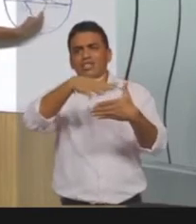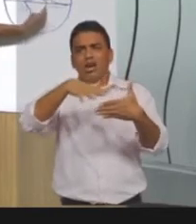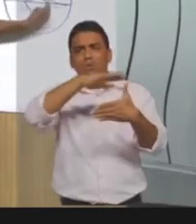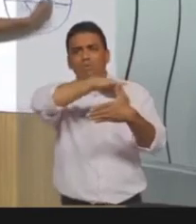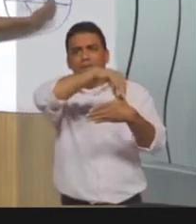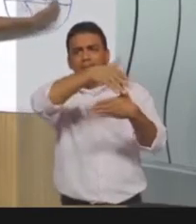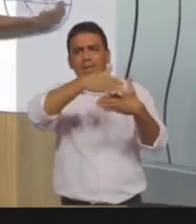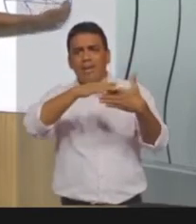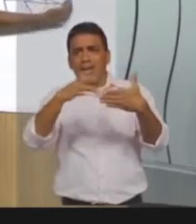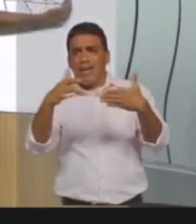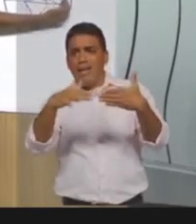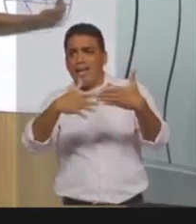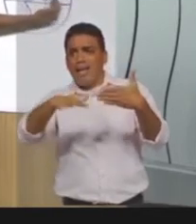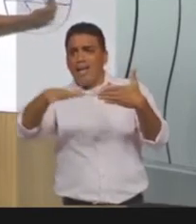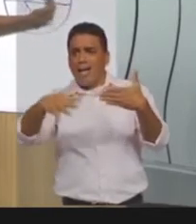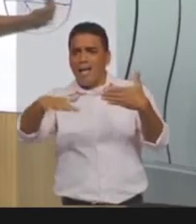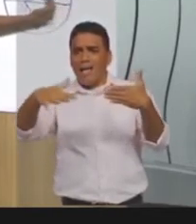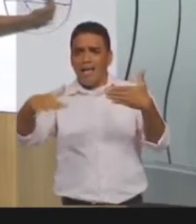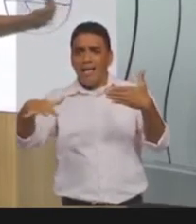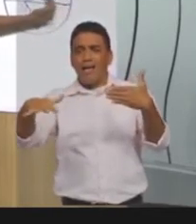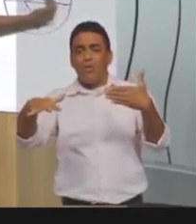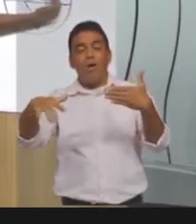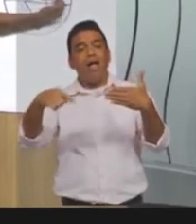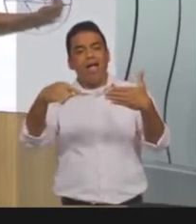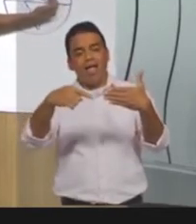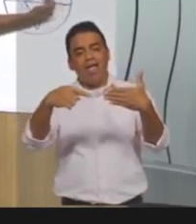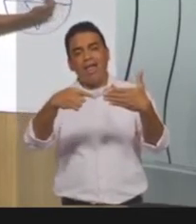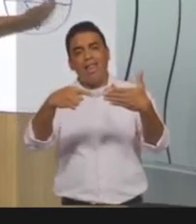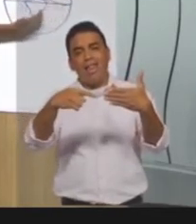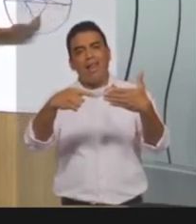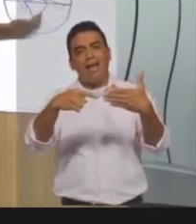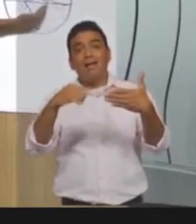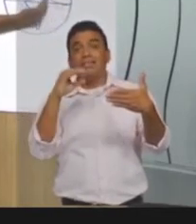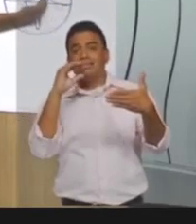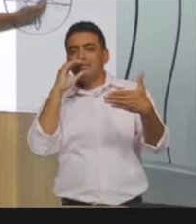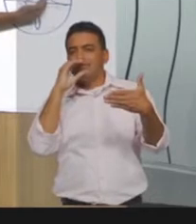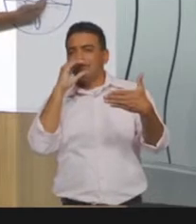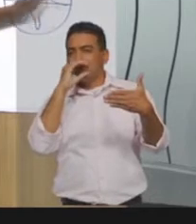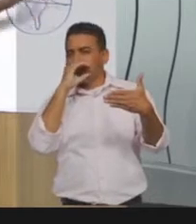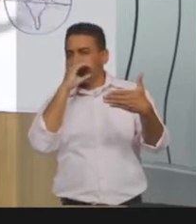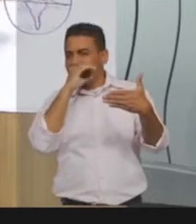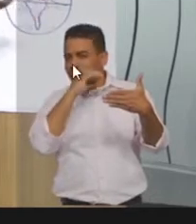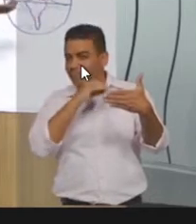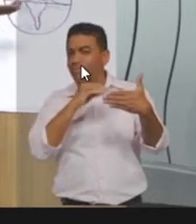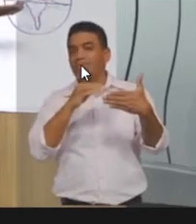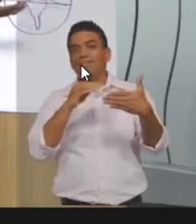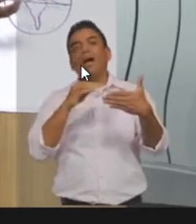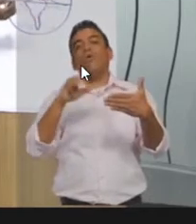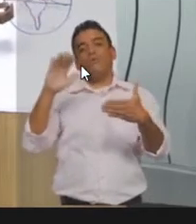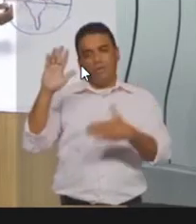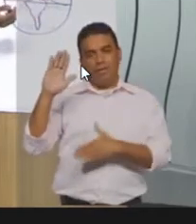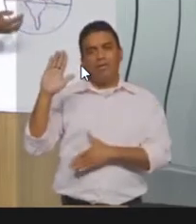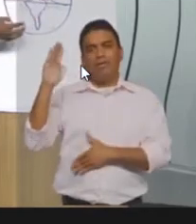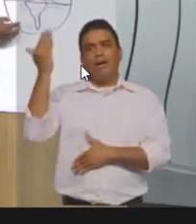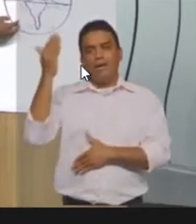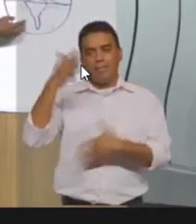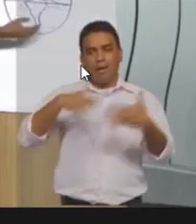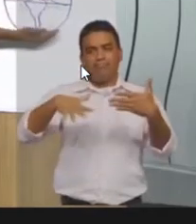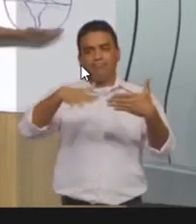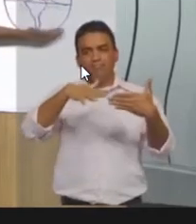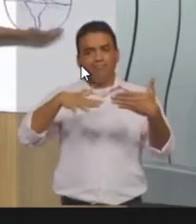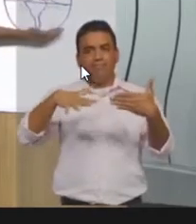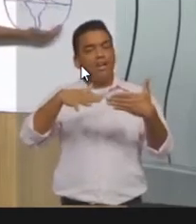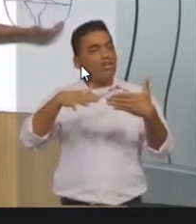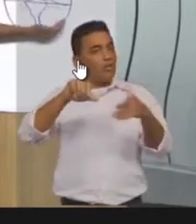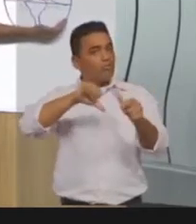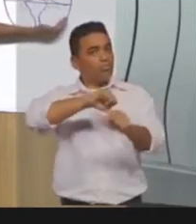vai recebendo uma corrente oceânica quente, ela vai ficar mais quente, vai influenciar o clima dessa região dessa forma. E